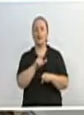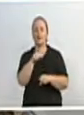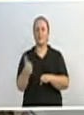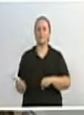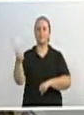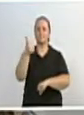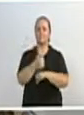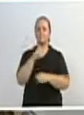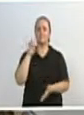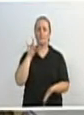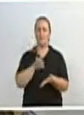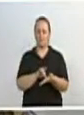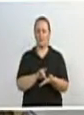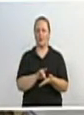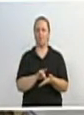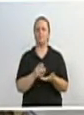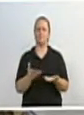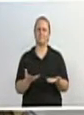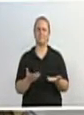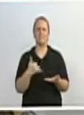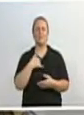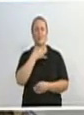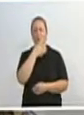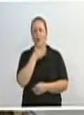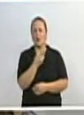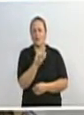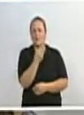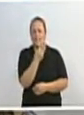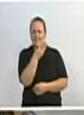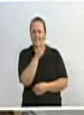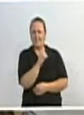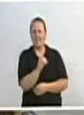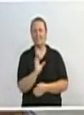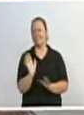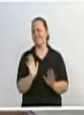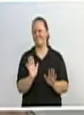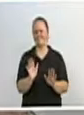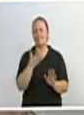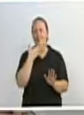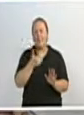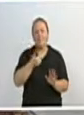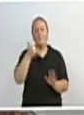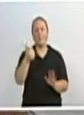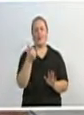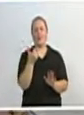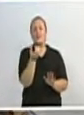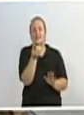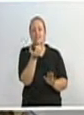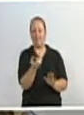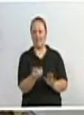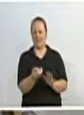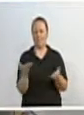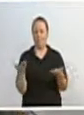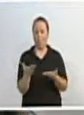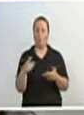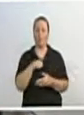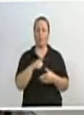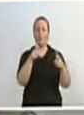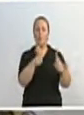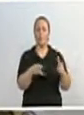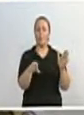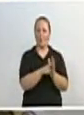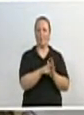esses 30 dias poderia ser de 60 dias, porque não é, embora nós tenhamos hoje a Praça do Empreendedor, que ajuda muito a